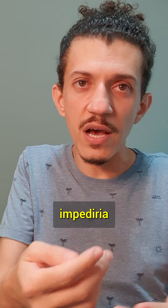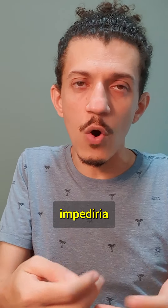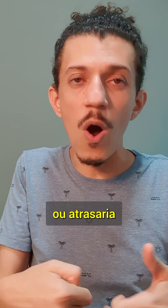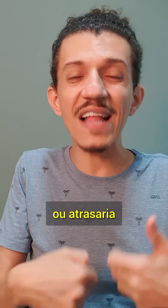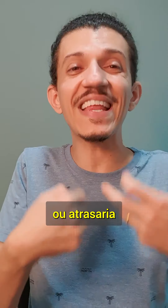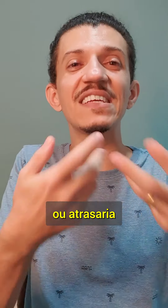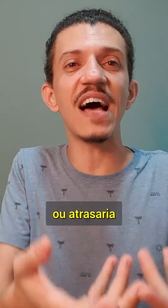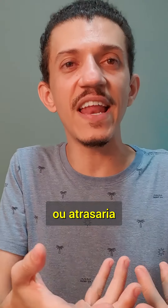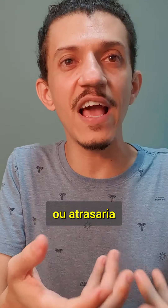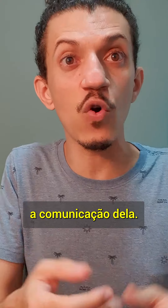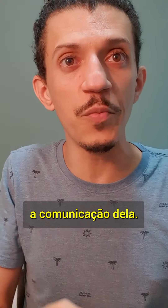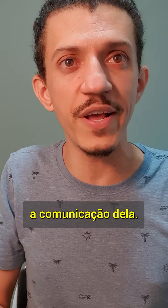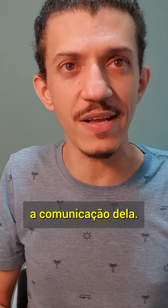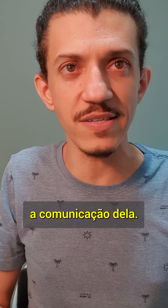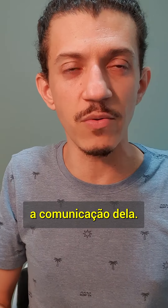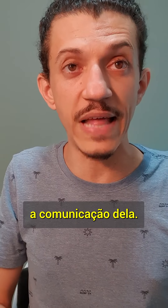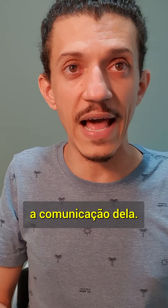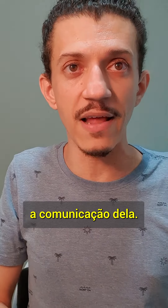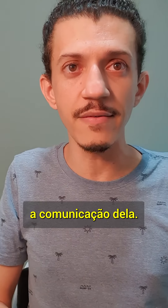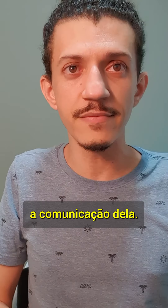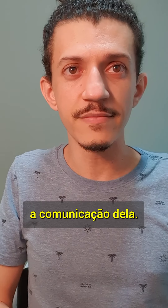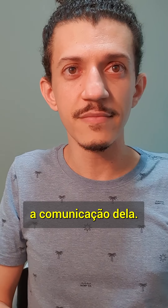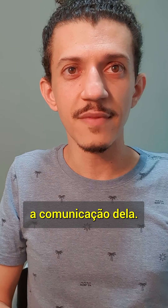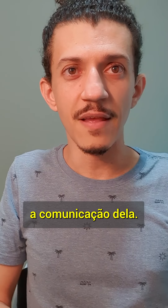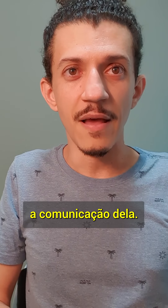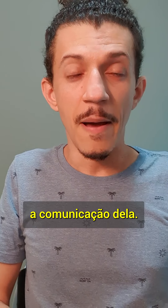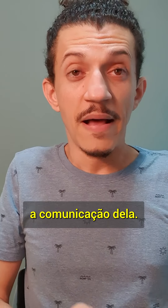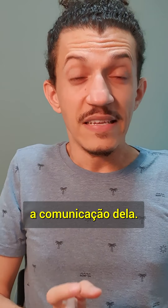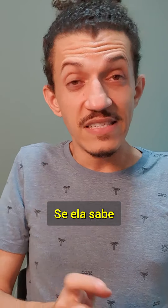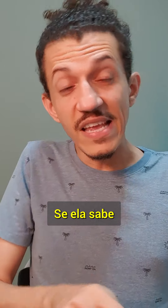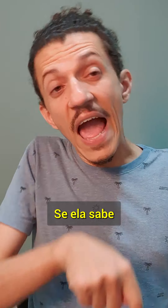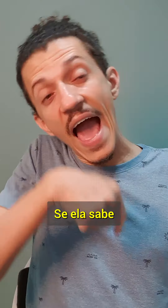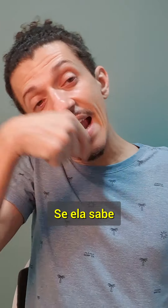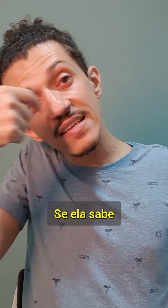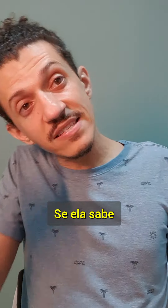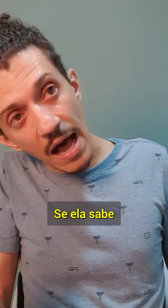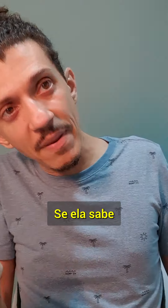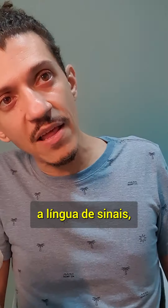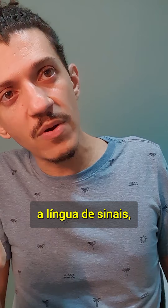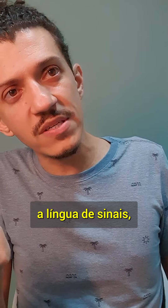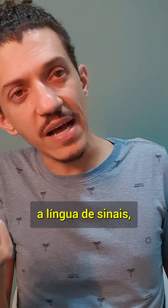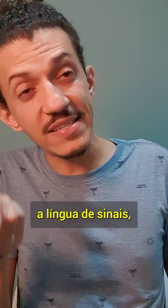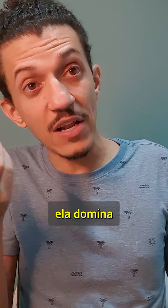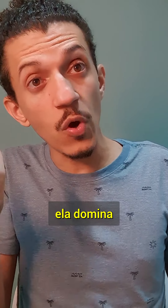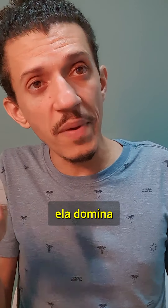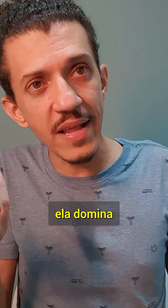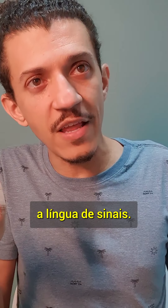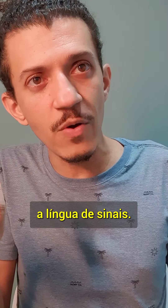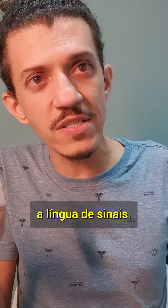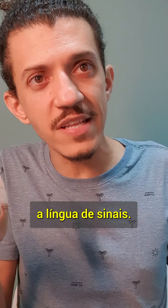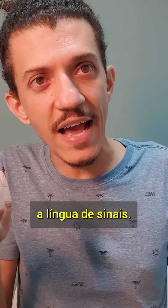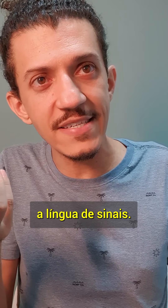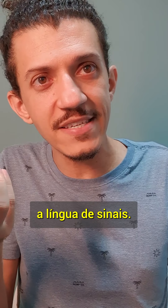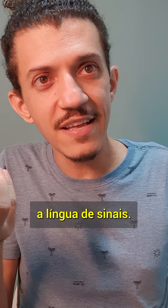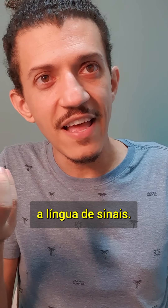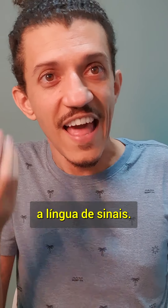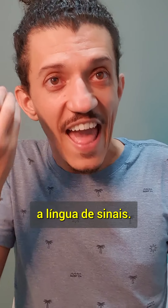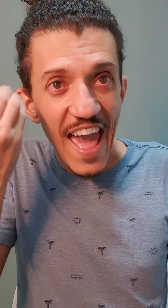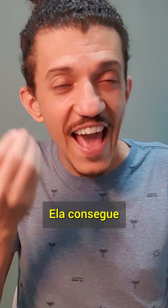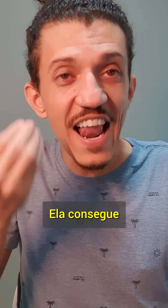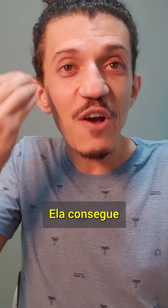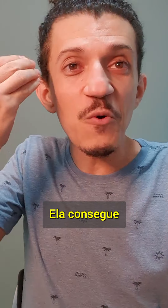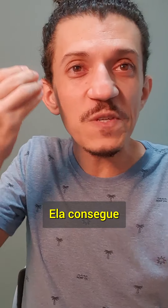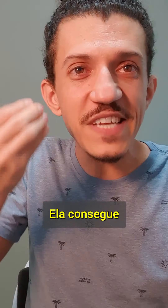impediria ou atrasaria a comunicação dela, se ela sabe a língua de sinais, se ela domina a língua de sinais,